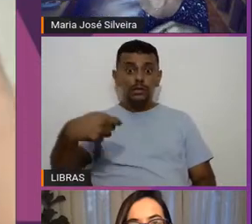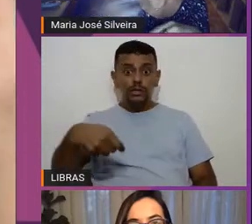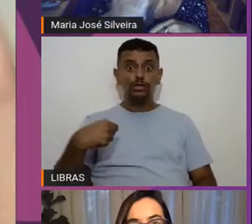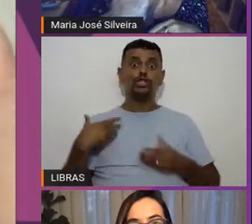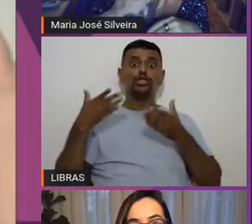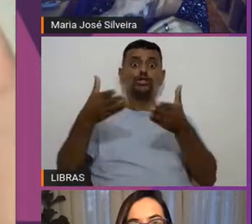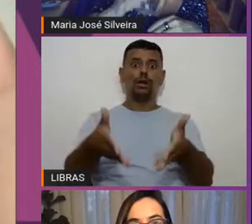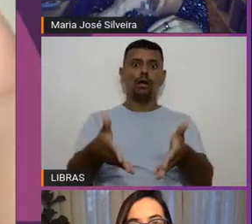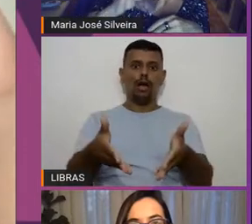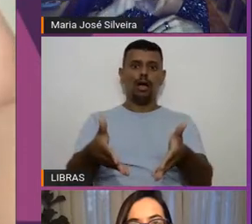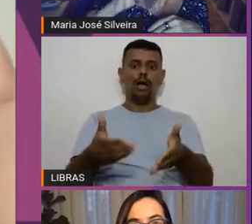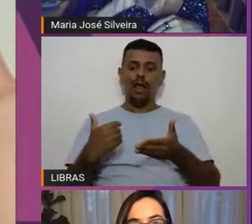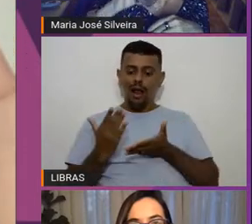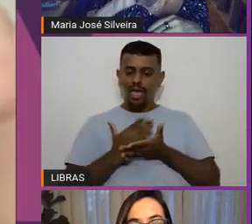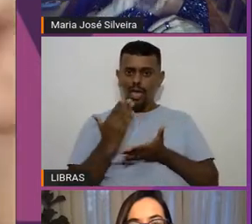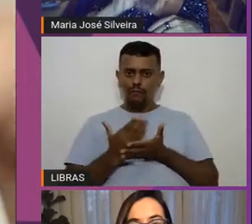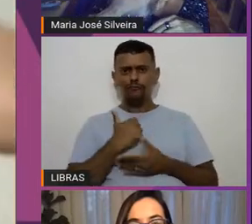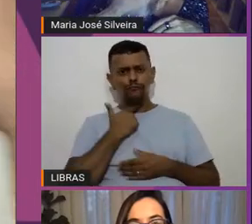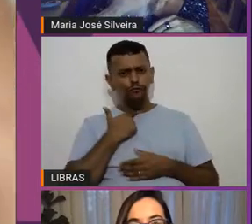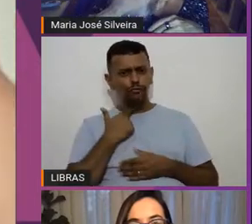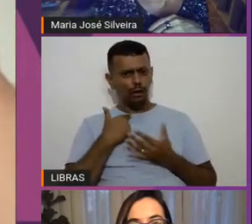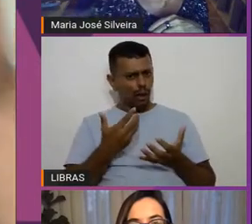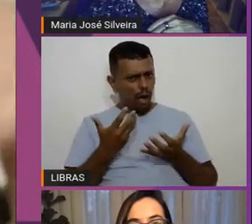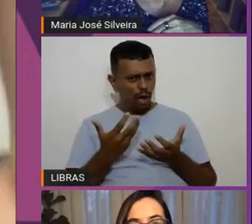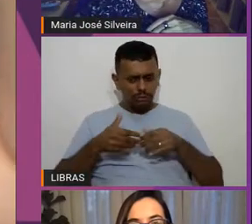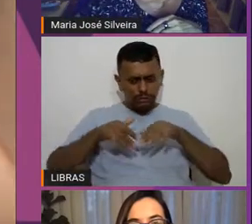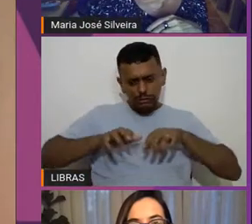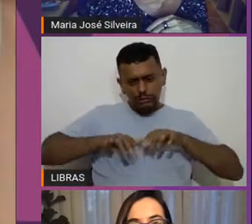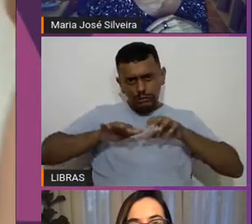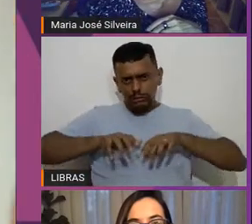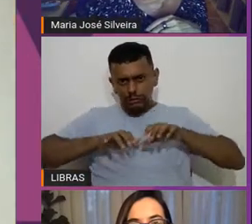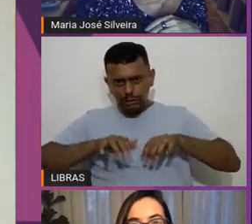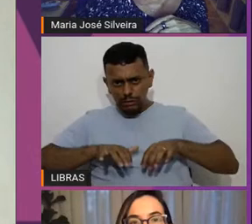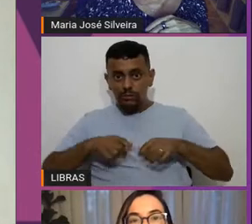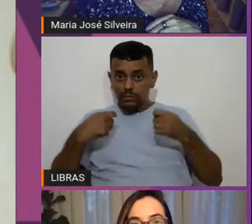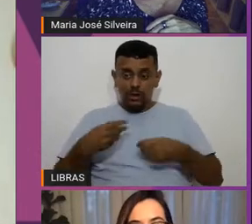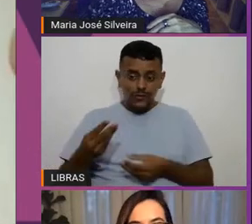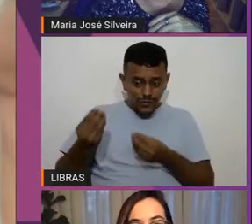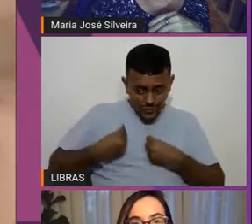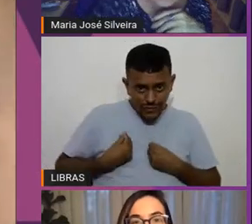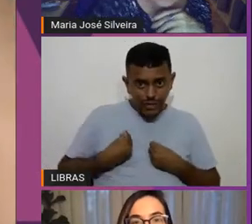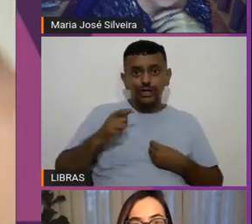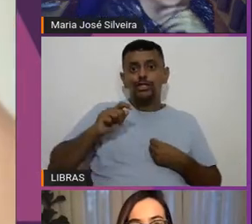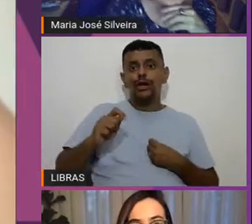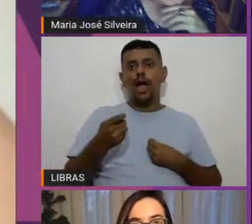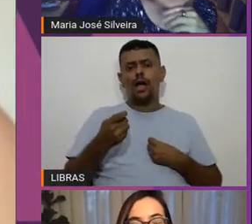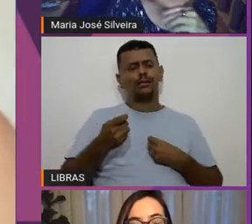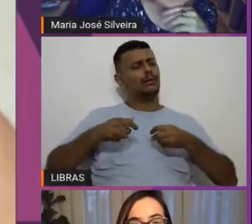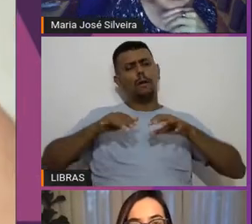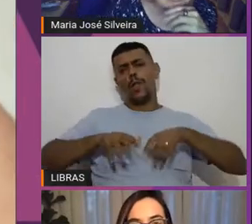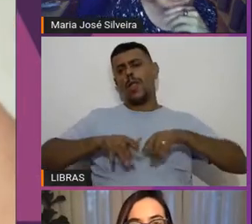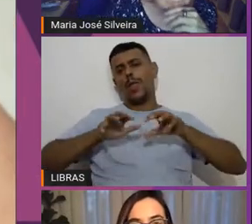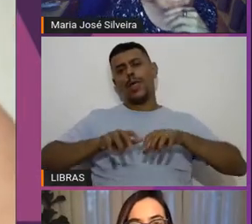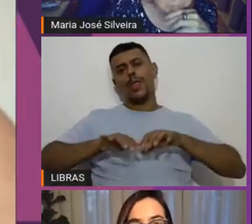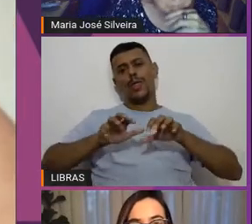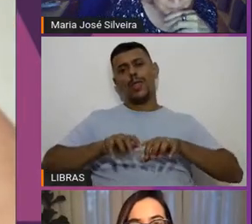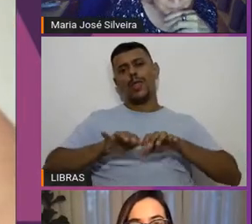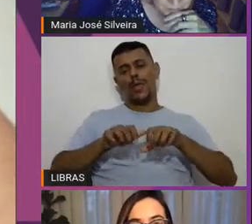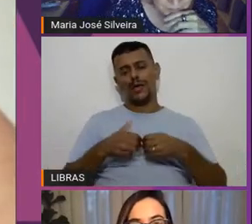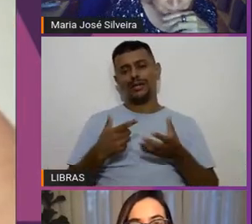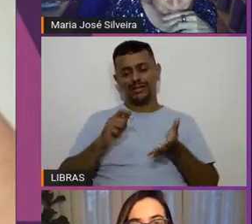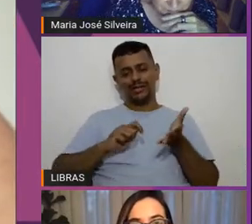escrito ele contém ali também a chave para que a gente vai se tornar no finalzinho quando a gente terminar o serviço e eu me enganei completamente